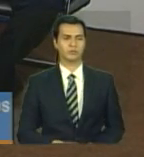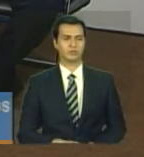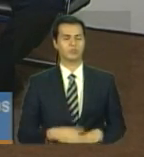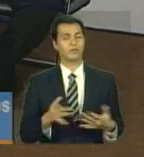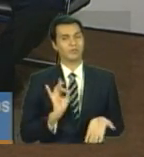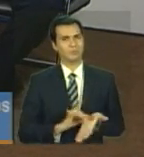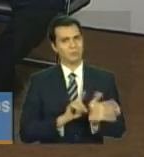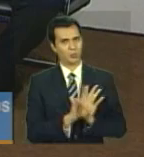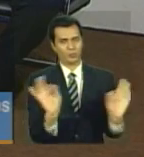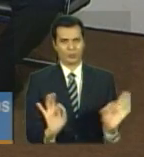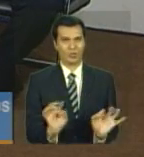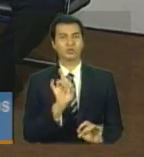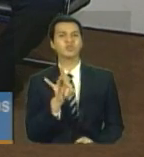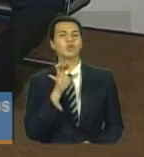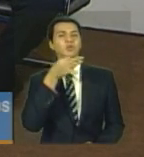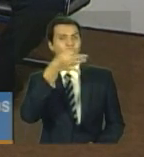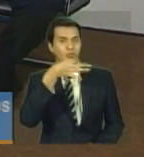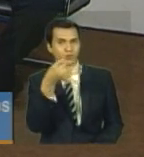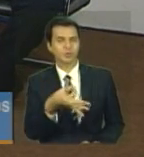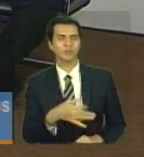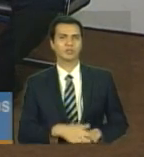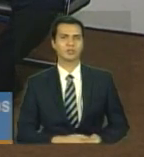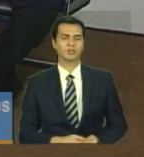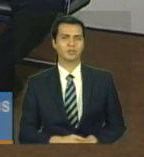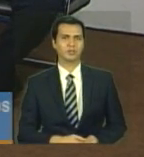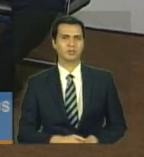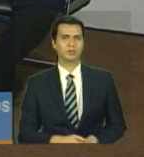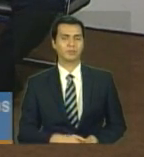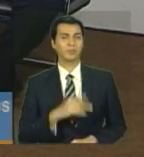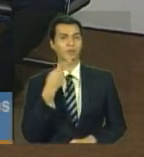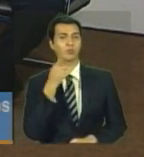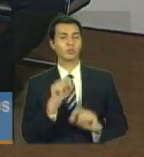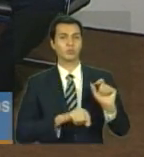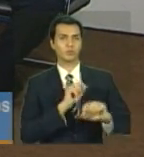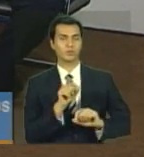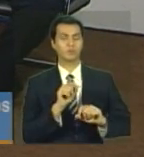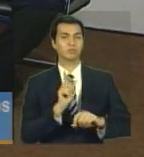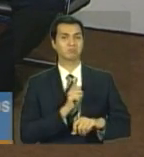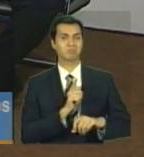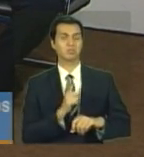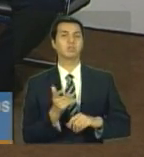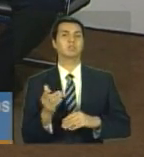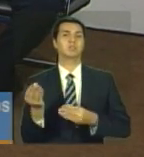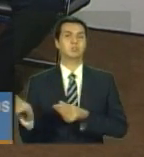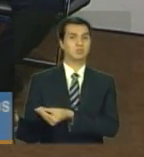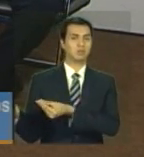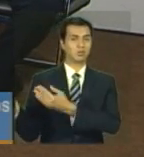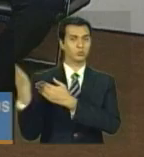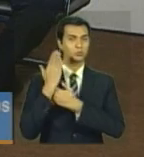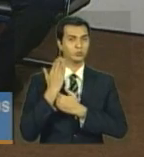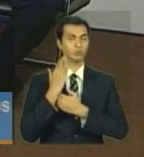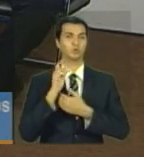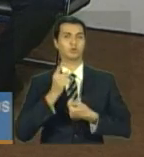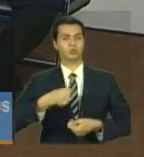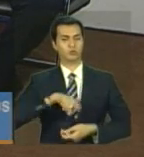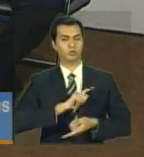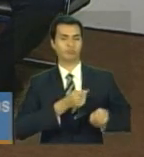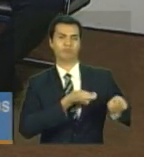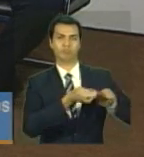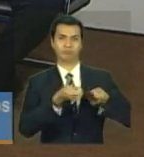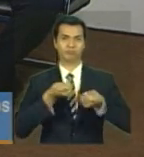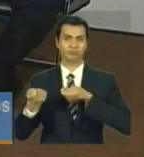um comentário. Ela ressalta que a Rede São forneceu toda a estrutura para as articulações no